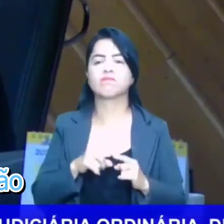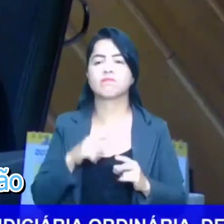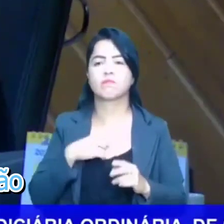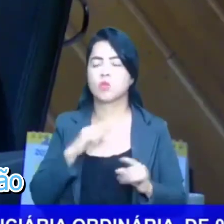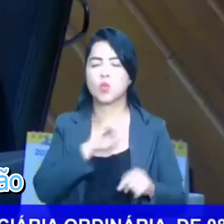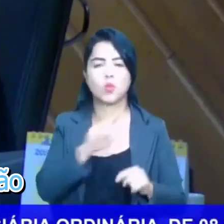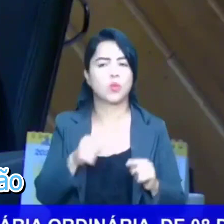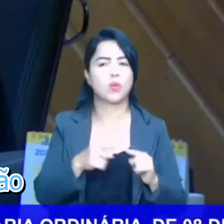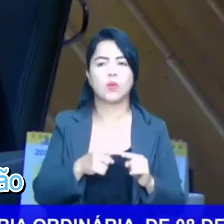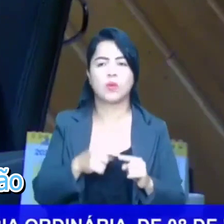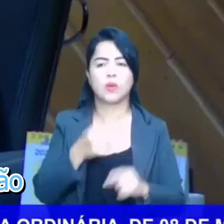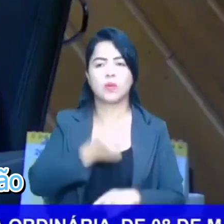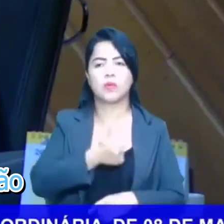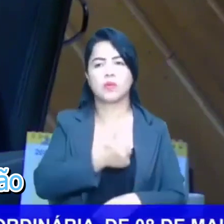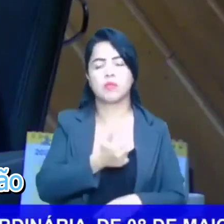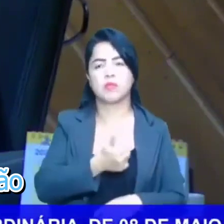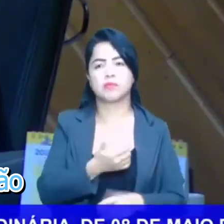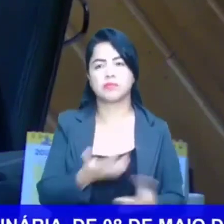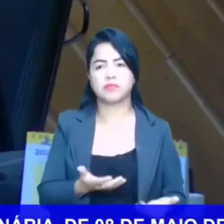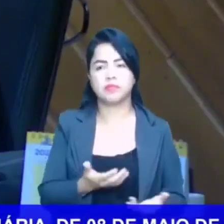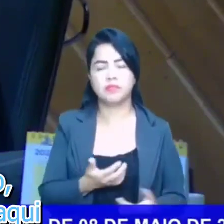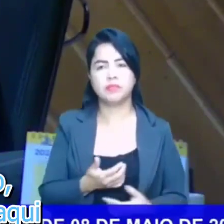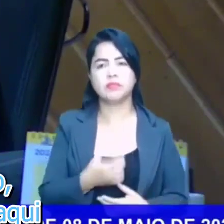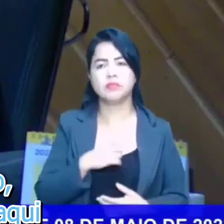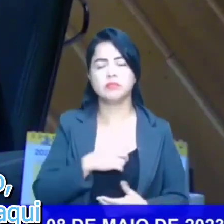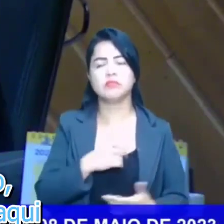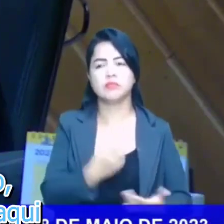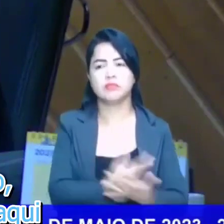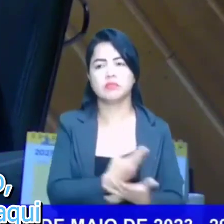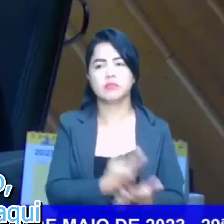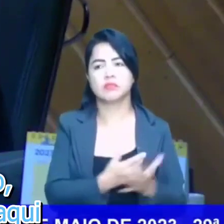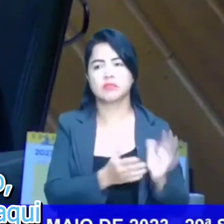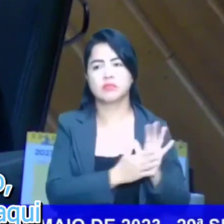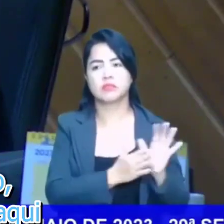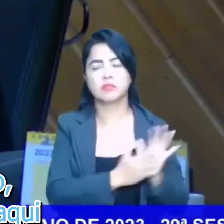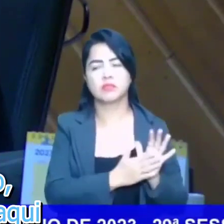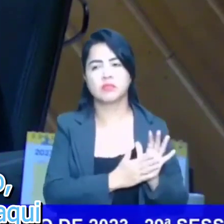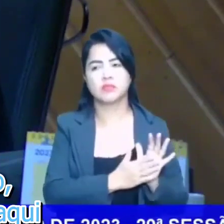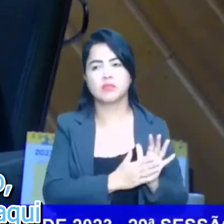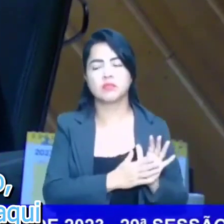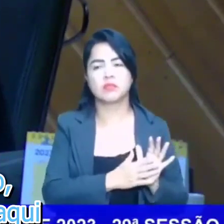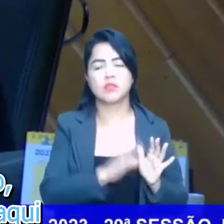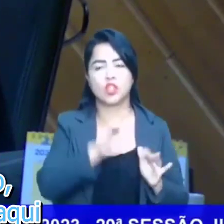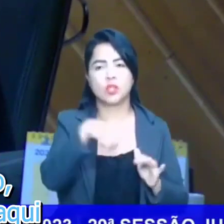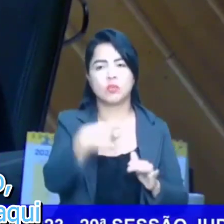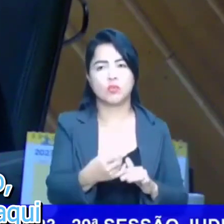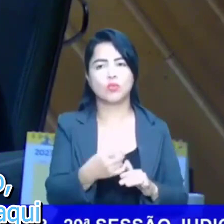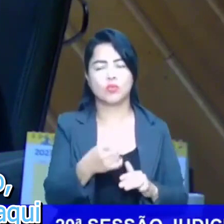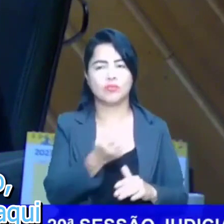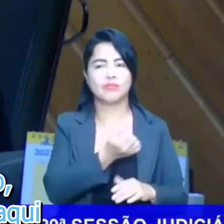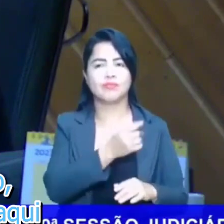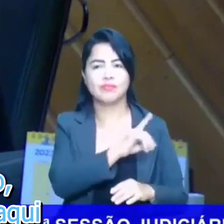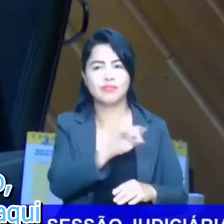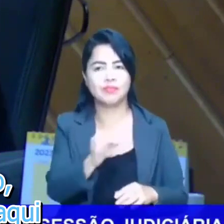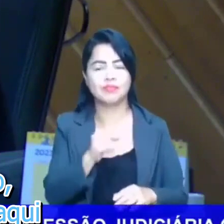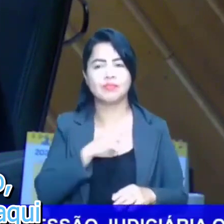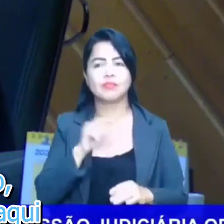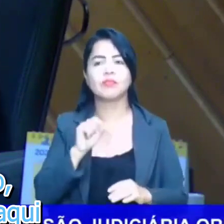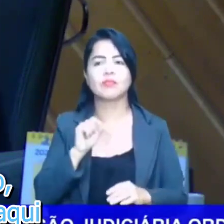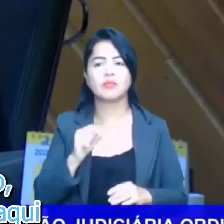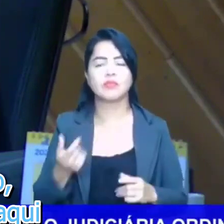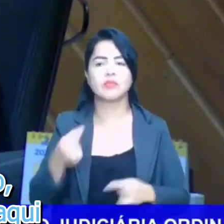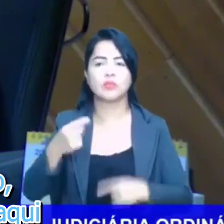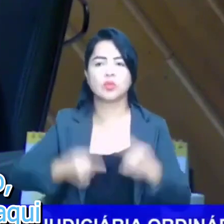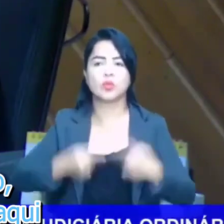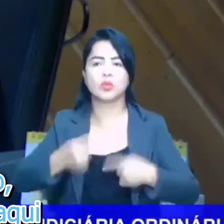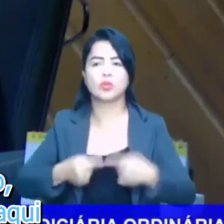ao primeiro aspecto. Né, em controverso que houve uma falha de apresentação, fora do prazo, enfim. Então, o cerne da questão que se